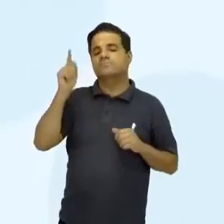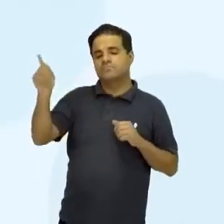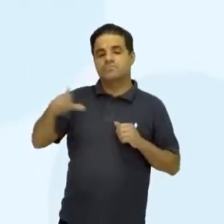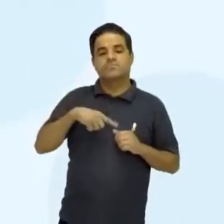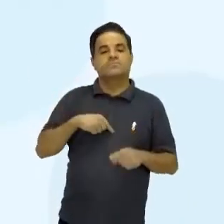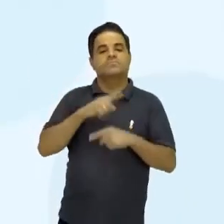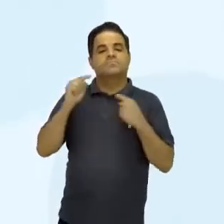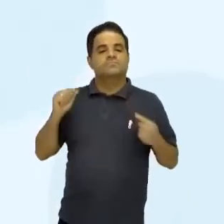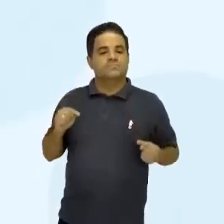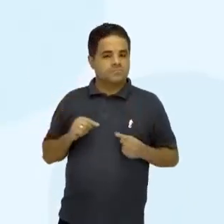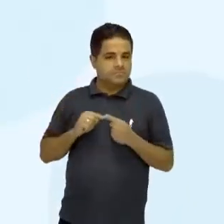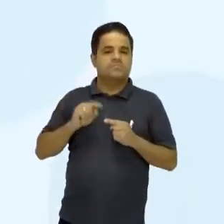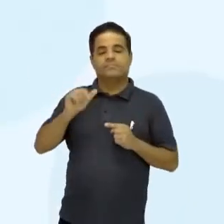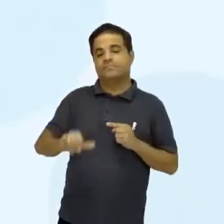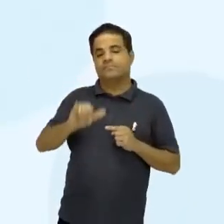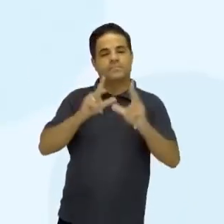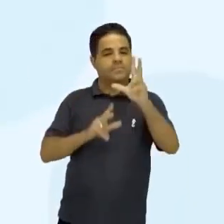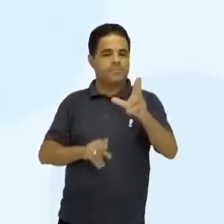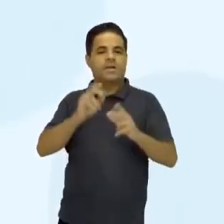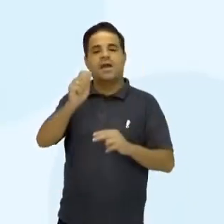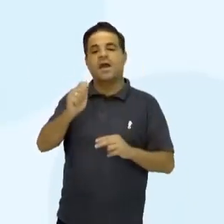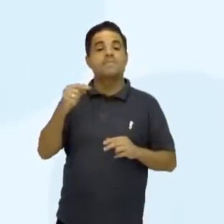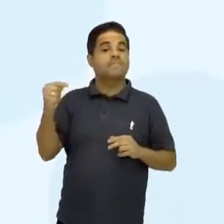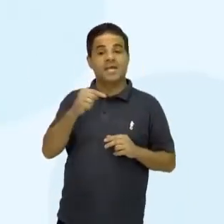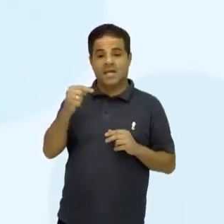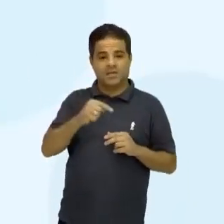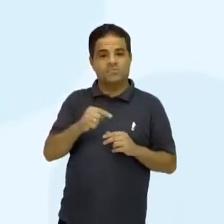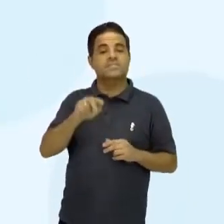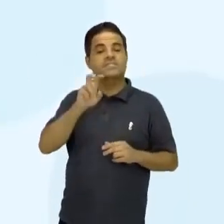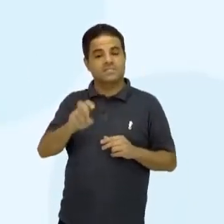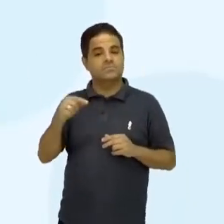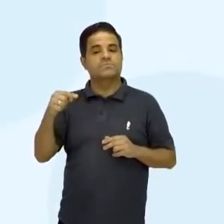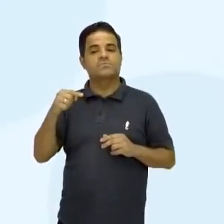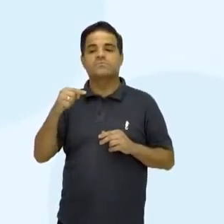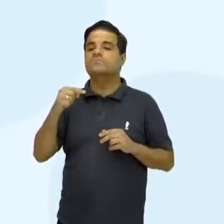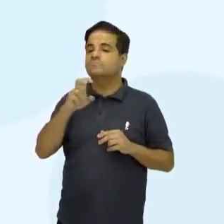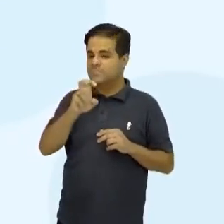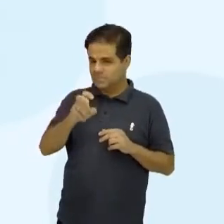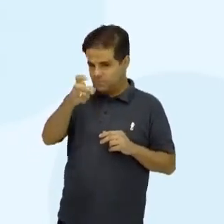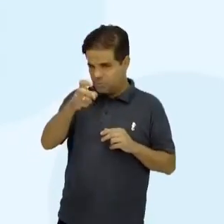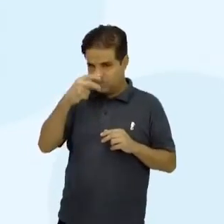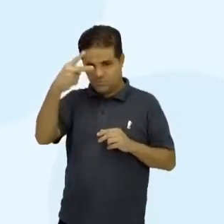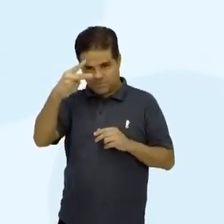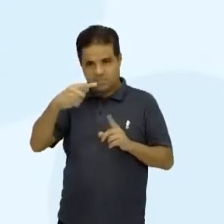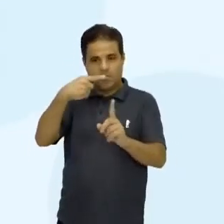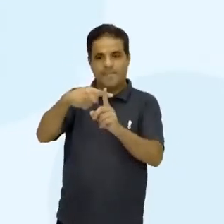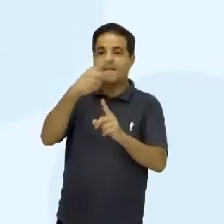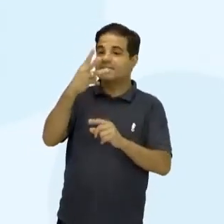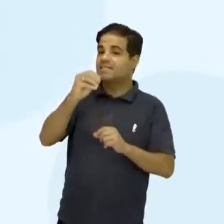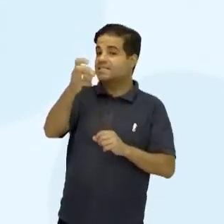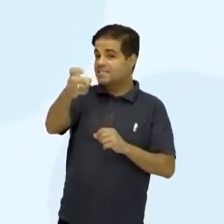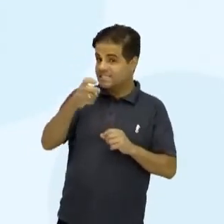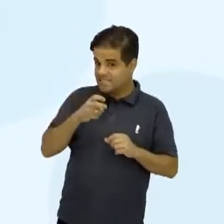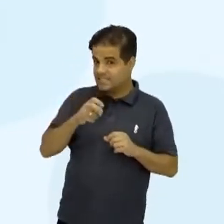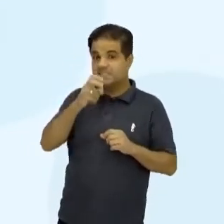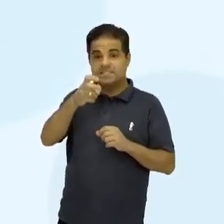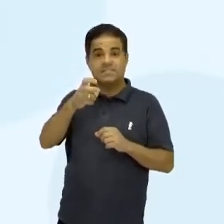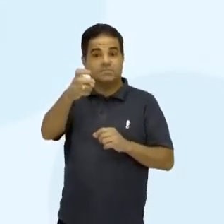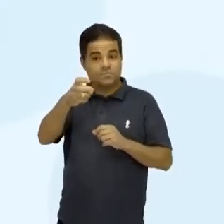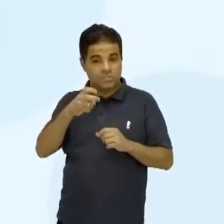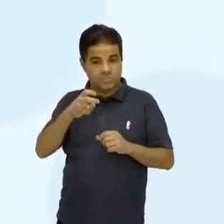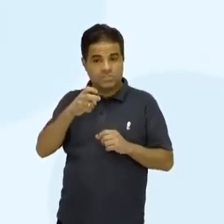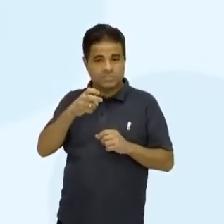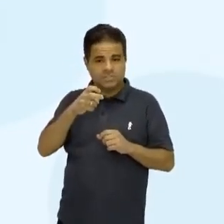uma função que é y igual a menos 5x quadrado mais 30x. Menos 5x